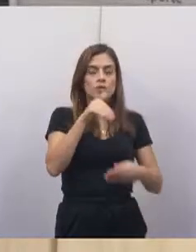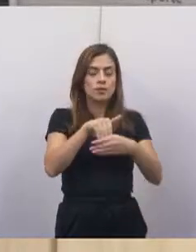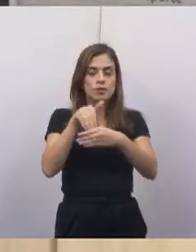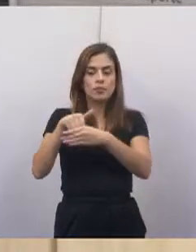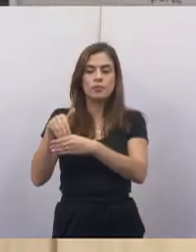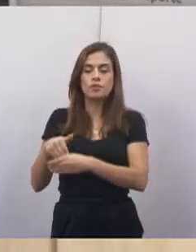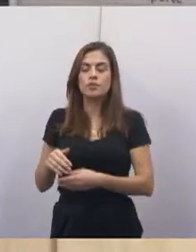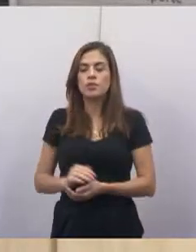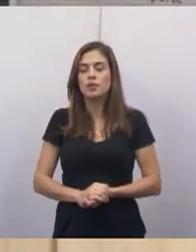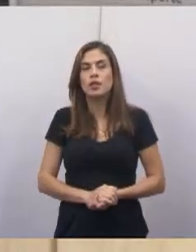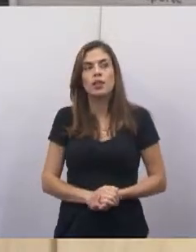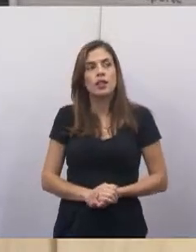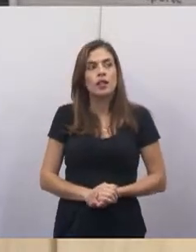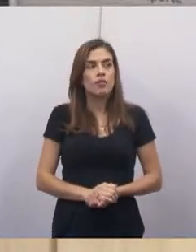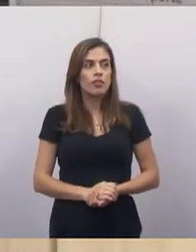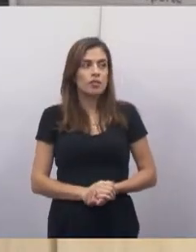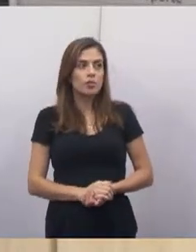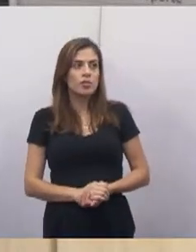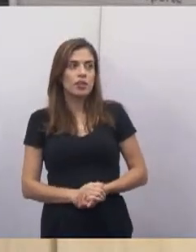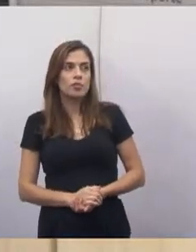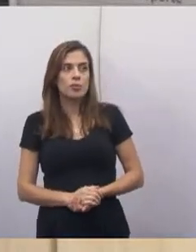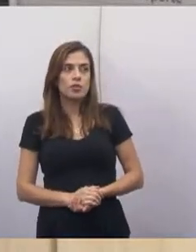votação.